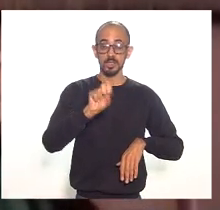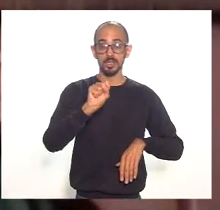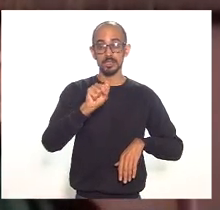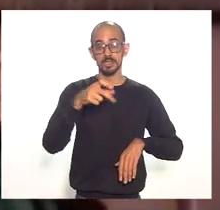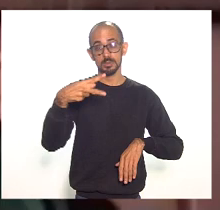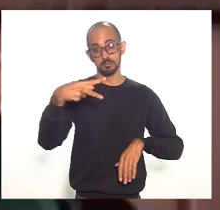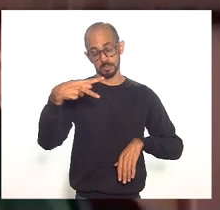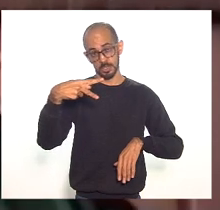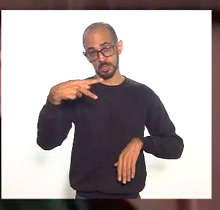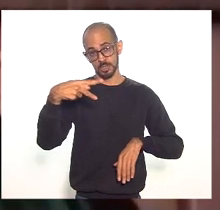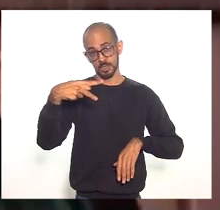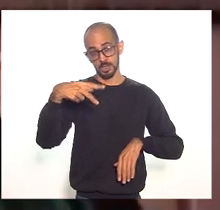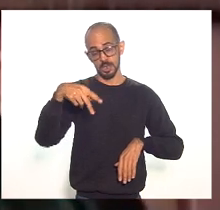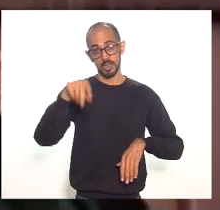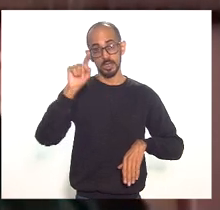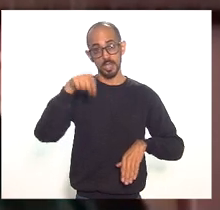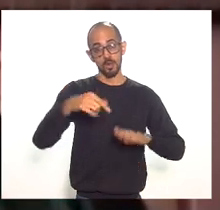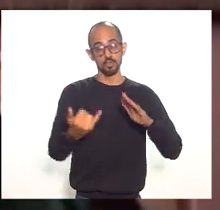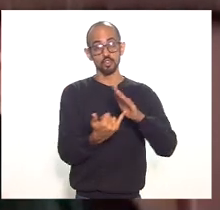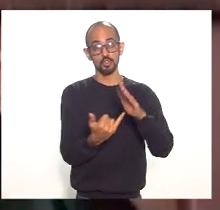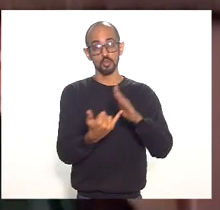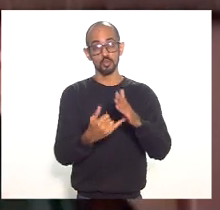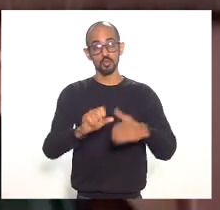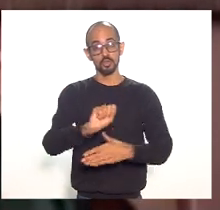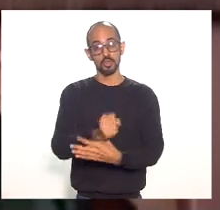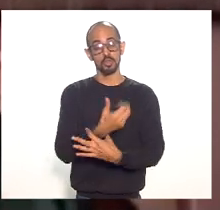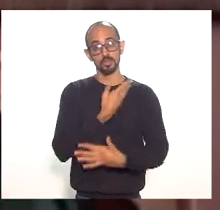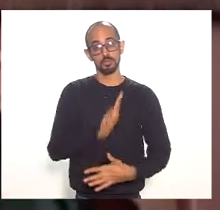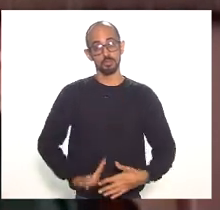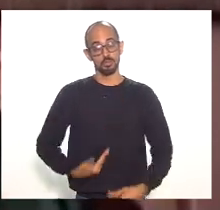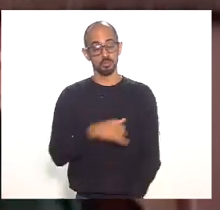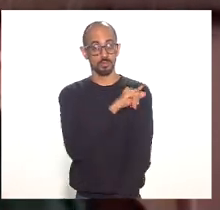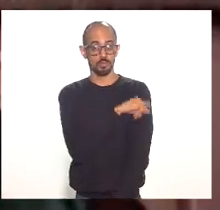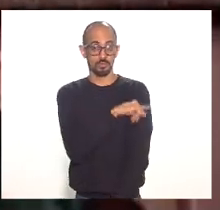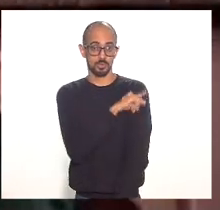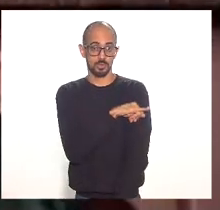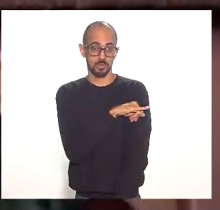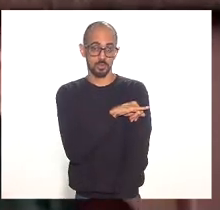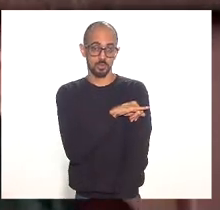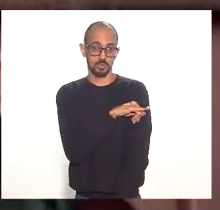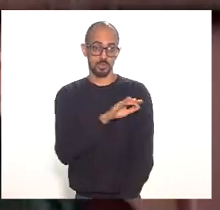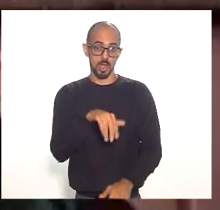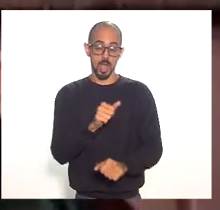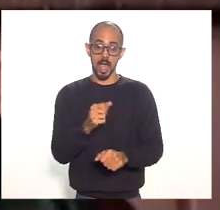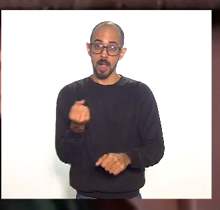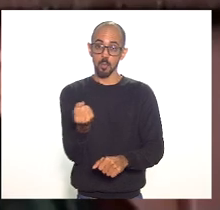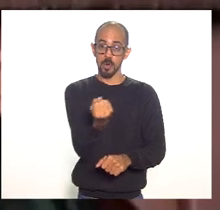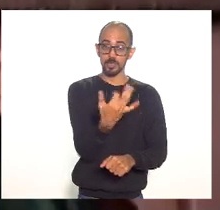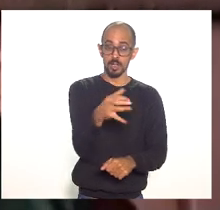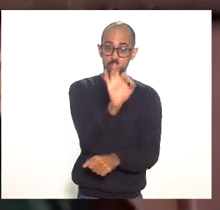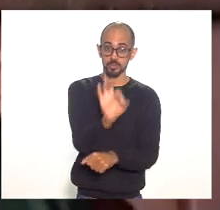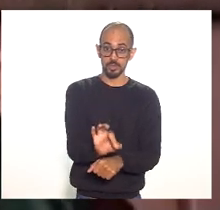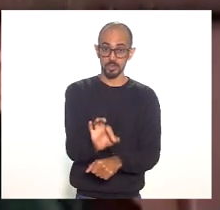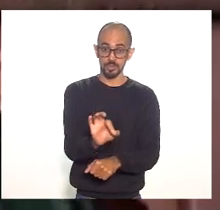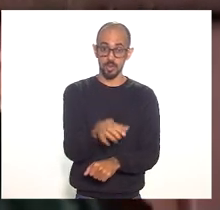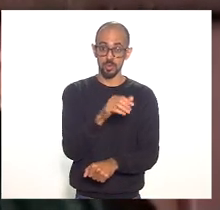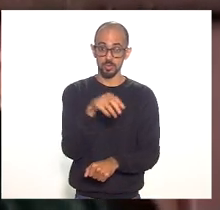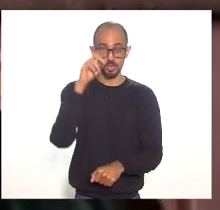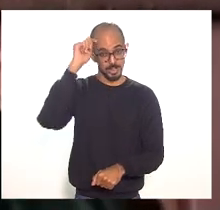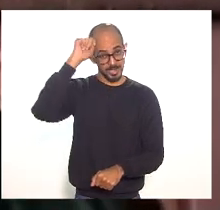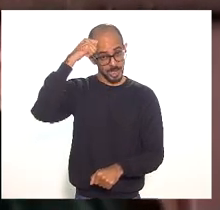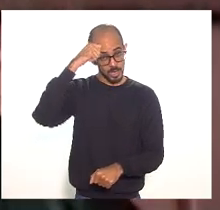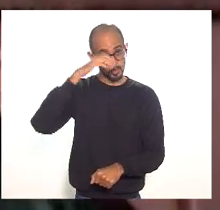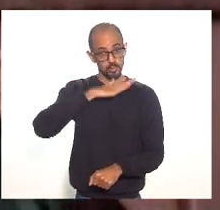Segurança Pública aqui do estado do Rio de Janeiro. A taxa de homicídios de negros no Brasil saltou